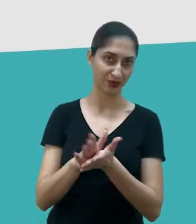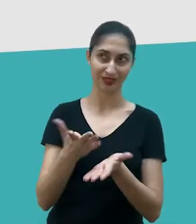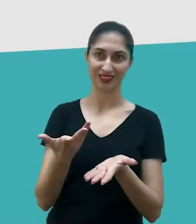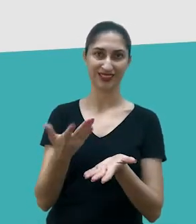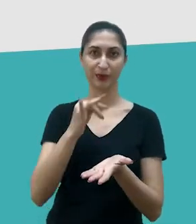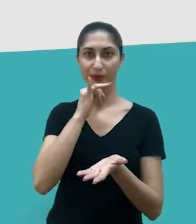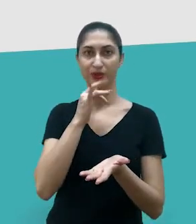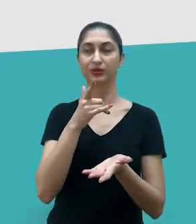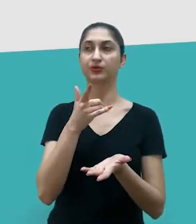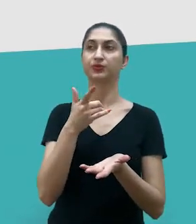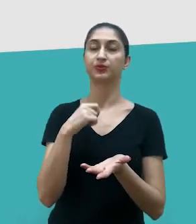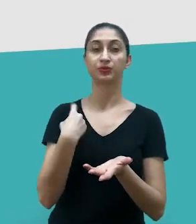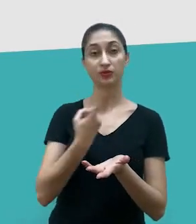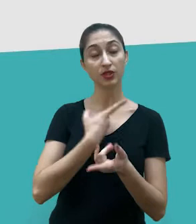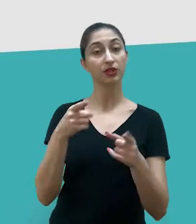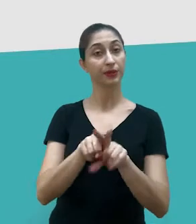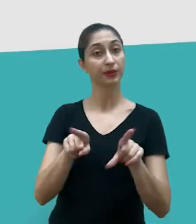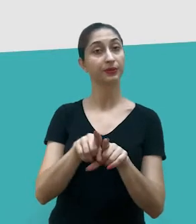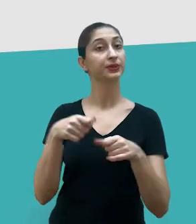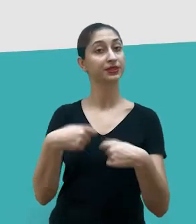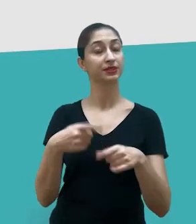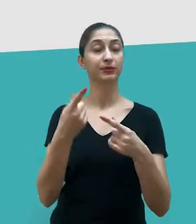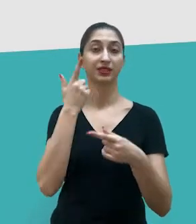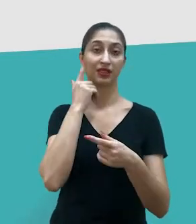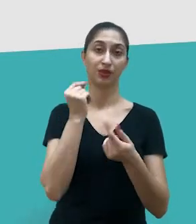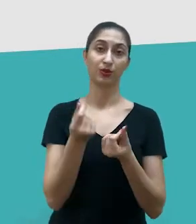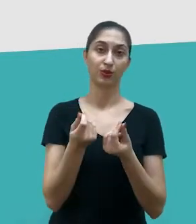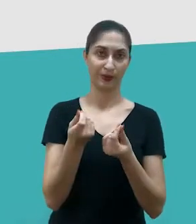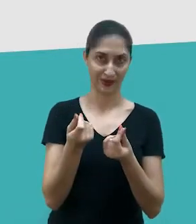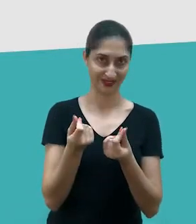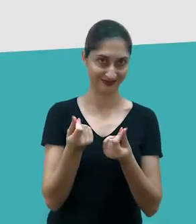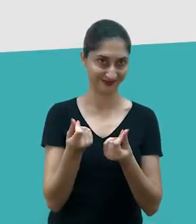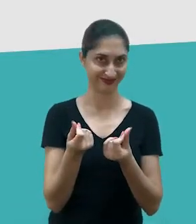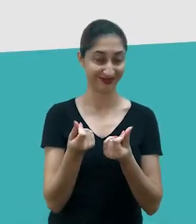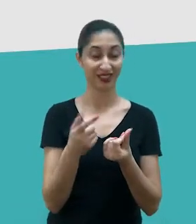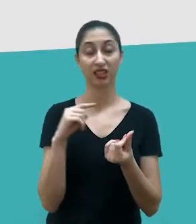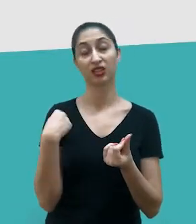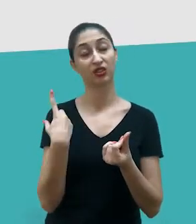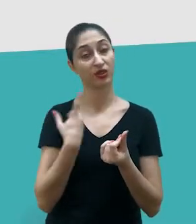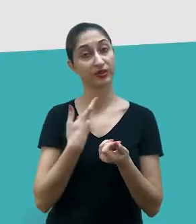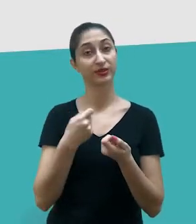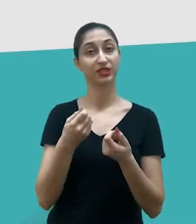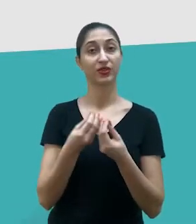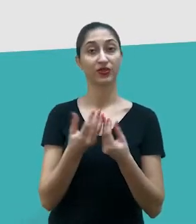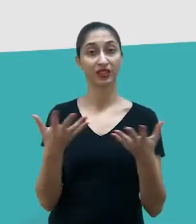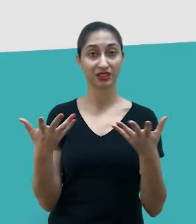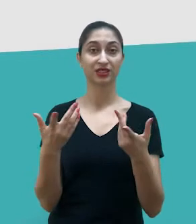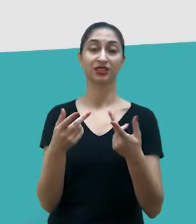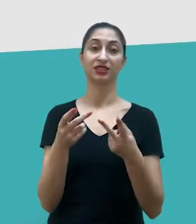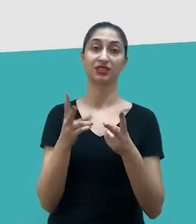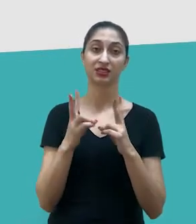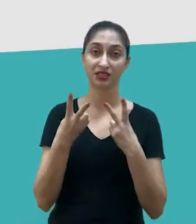produção. E, por fim, a gente precisa pensar no econômico. A gente precisa gerar riqueza